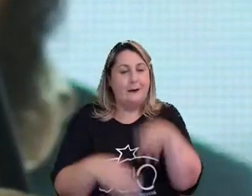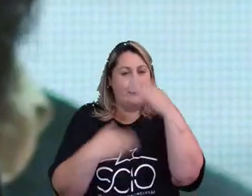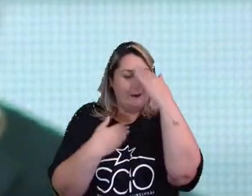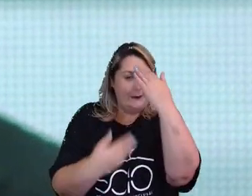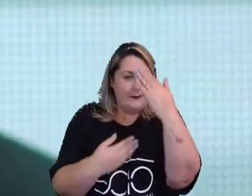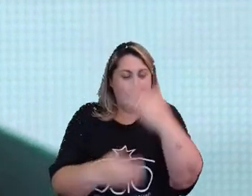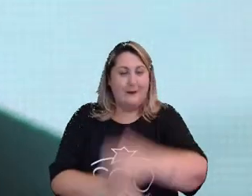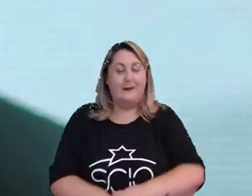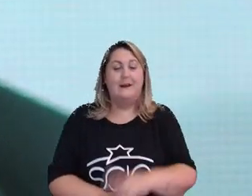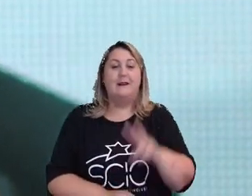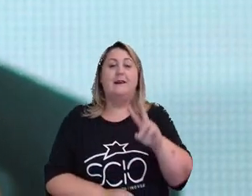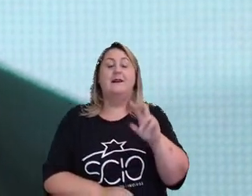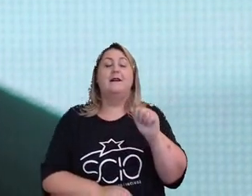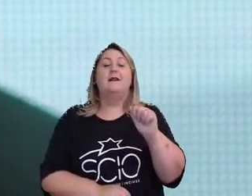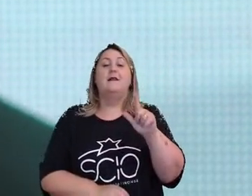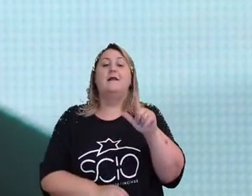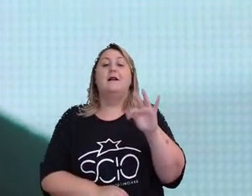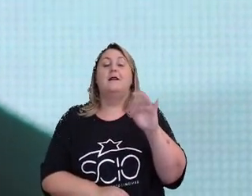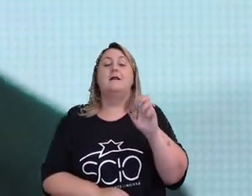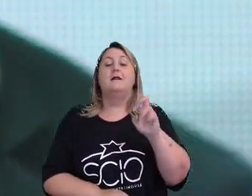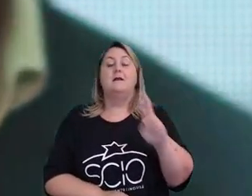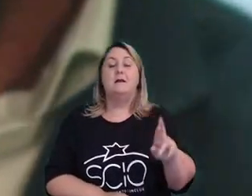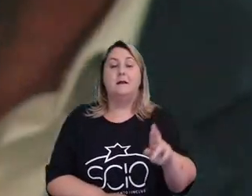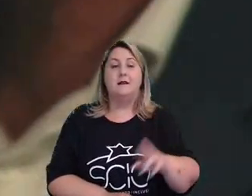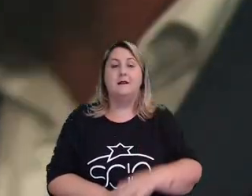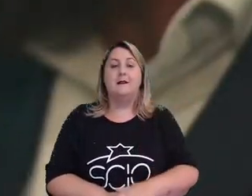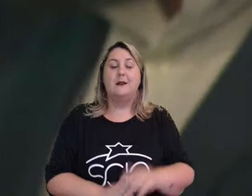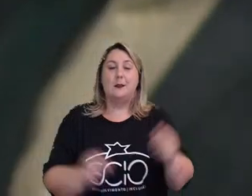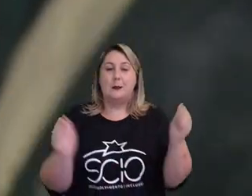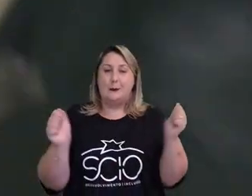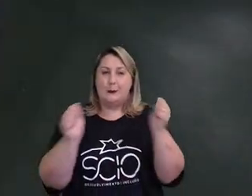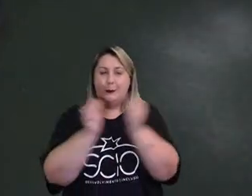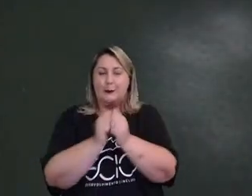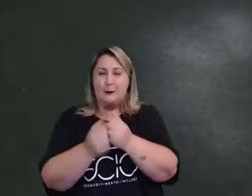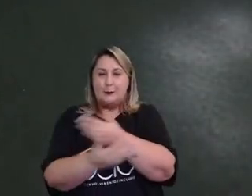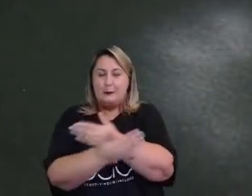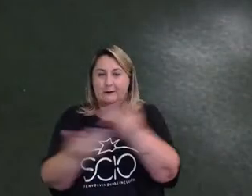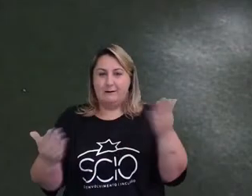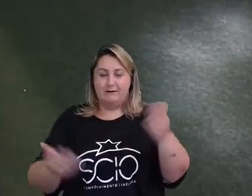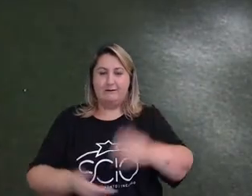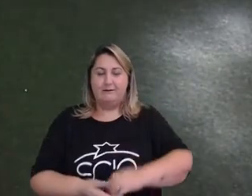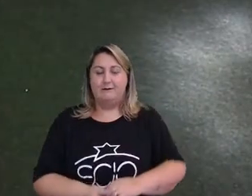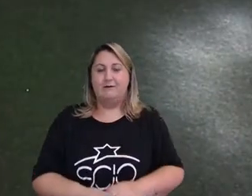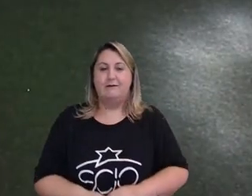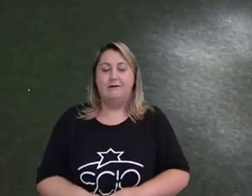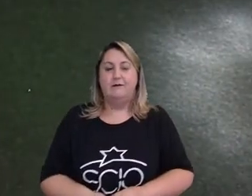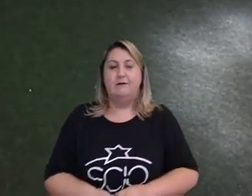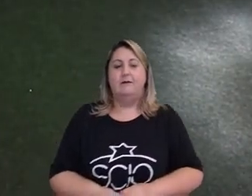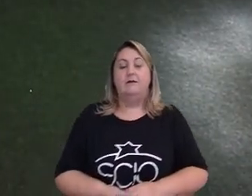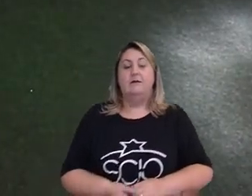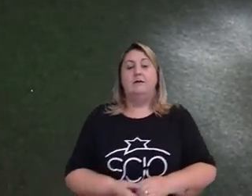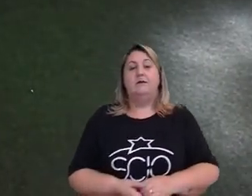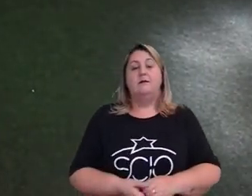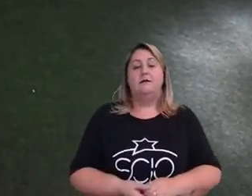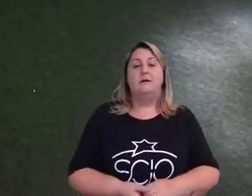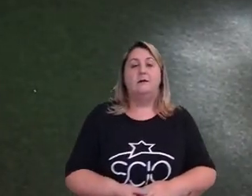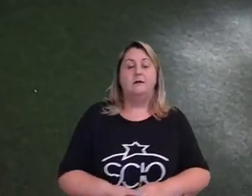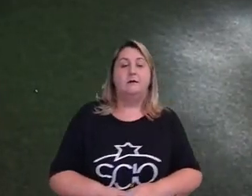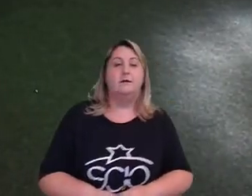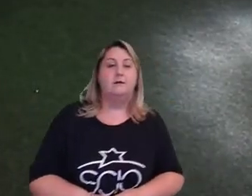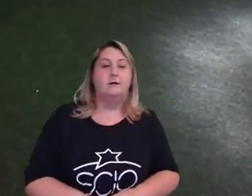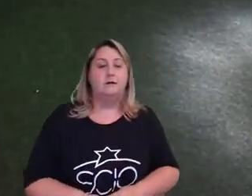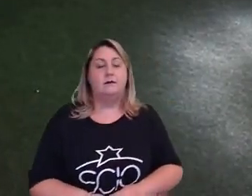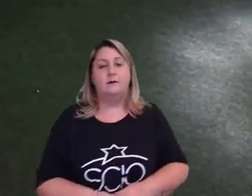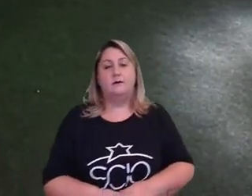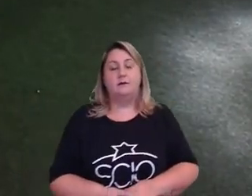Obrigado, Walter, de Matão. Estamos juntos com vocês. Aqui daqui a pouco eu pego, que é quem foi sorteado, né? Beleza,